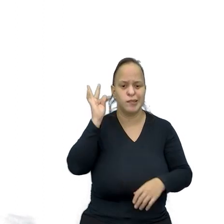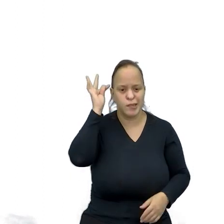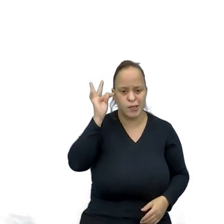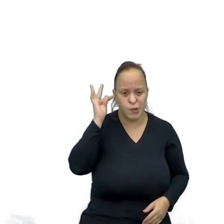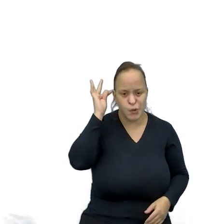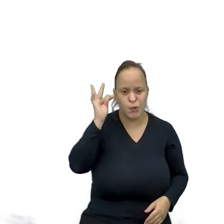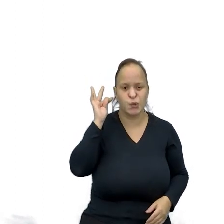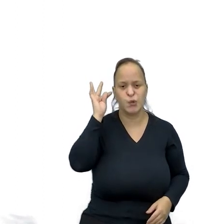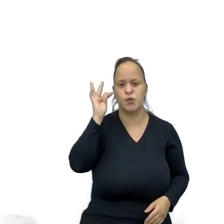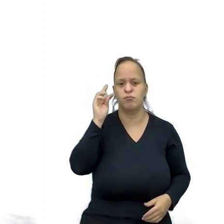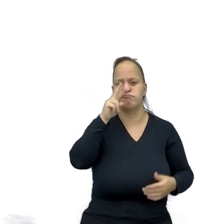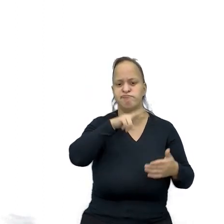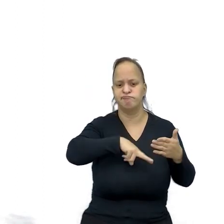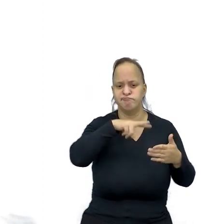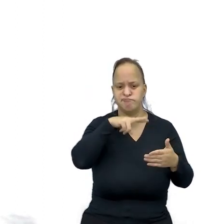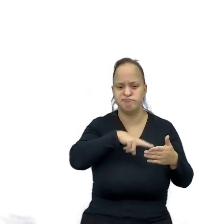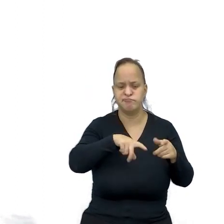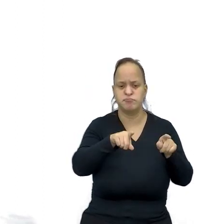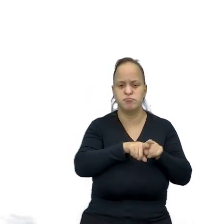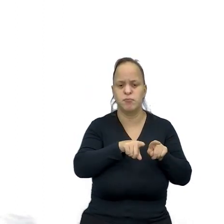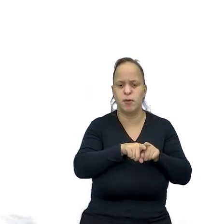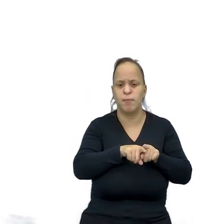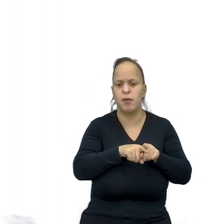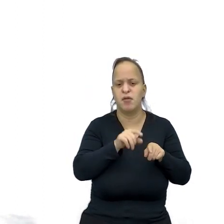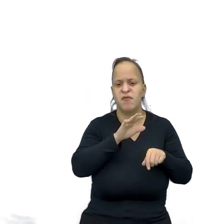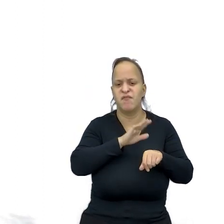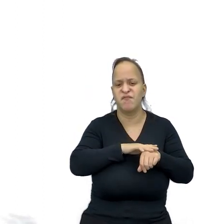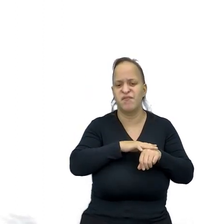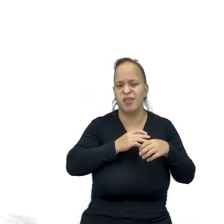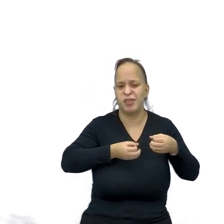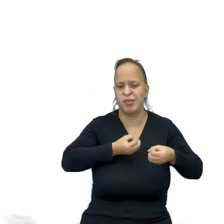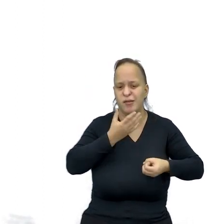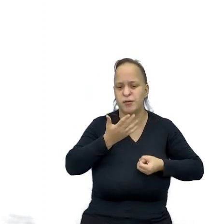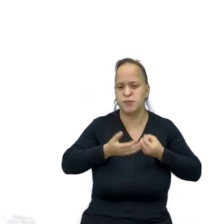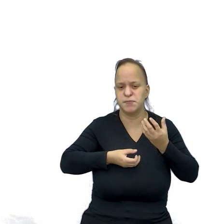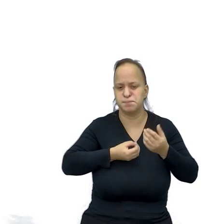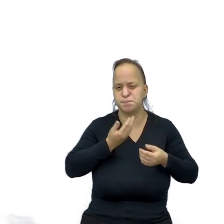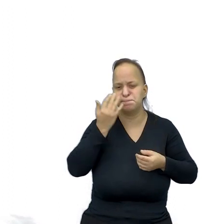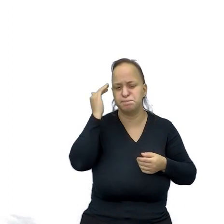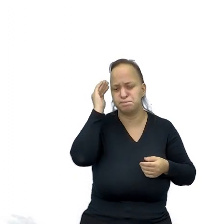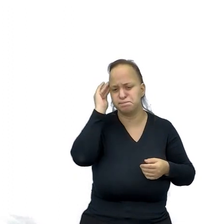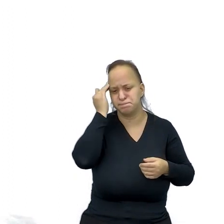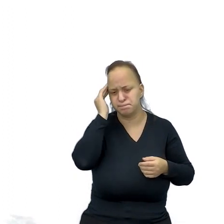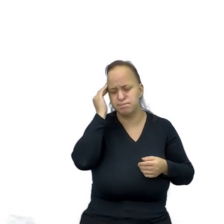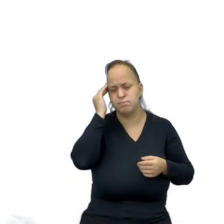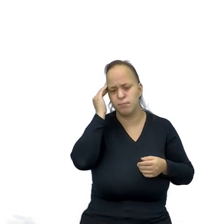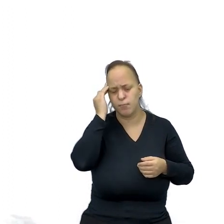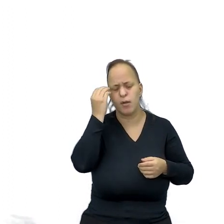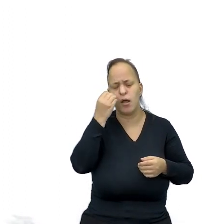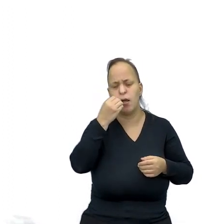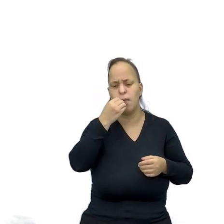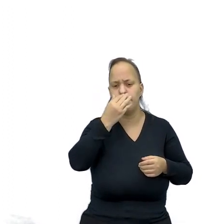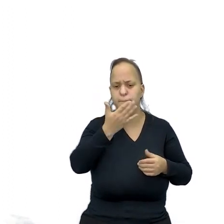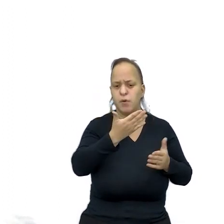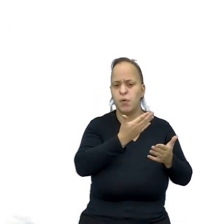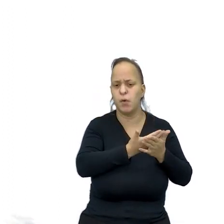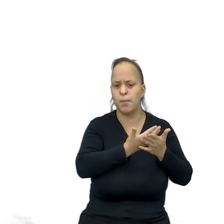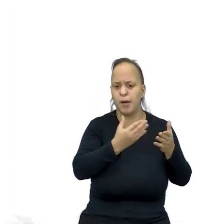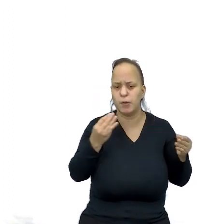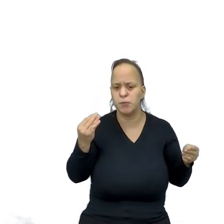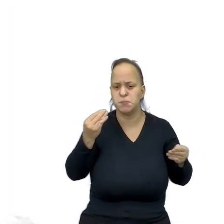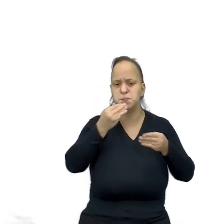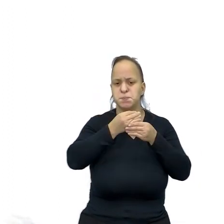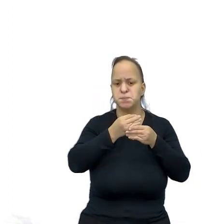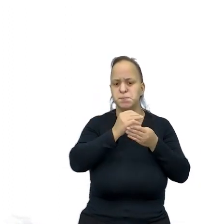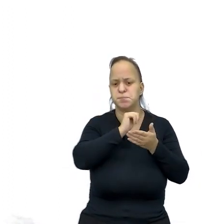compreensão leitora e à produção de sentidos, contribuem para o planejamento das aulas da sequência de